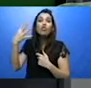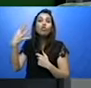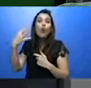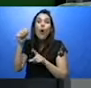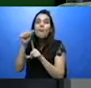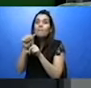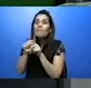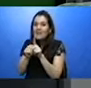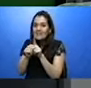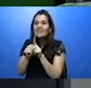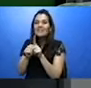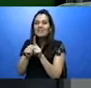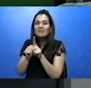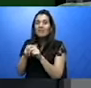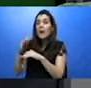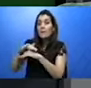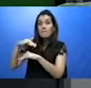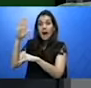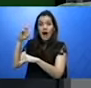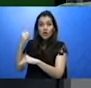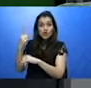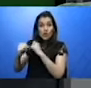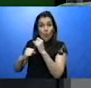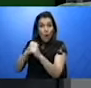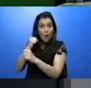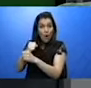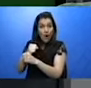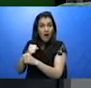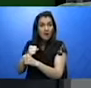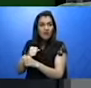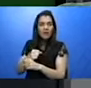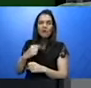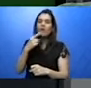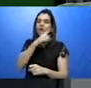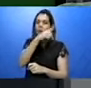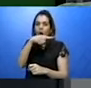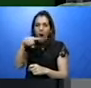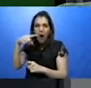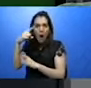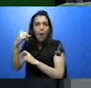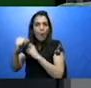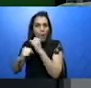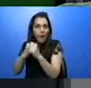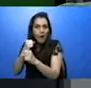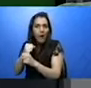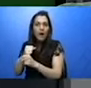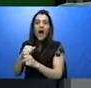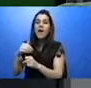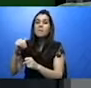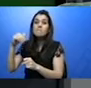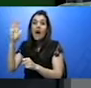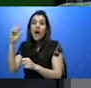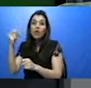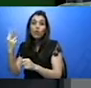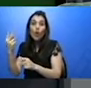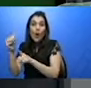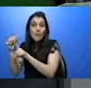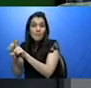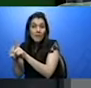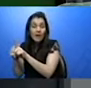meses, ou seja, mais de um ano. Passa um ano inteiro, mais 2 meses, aí que ele está pronto para